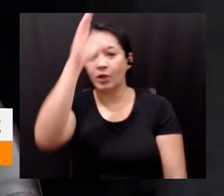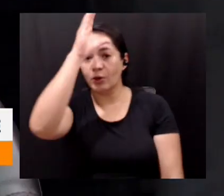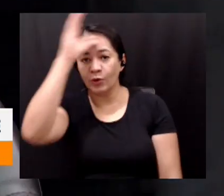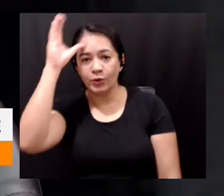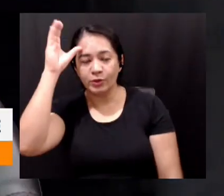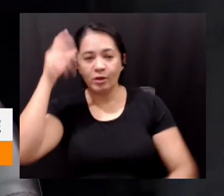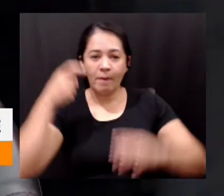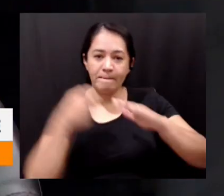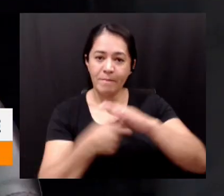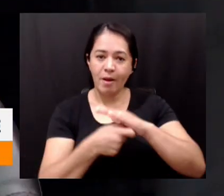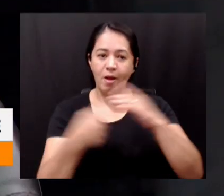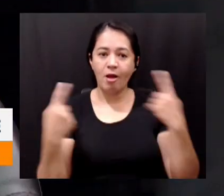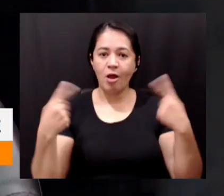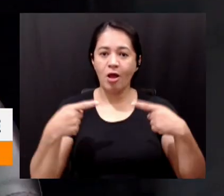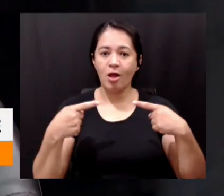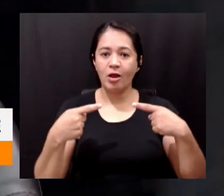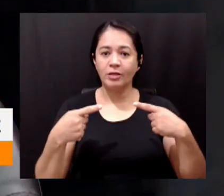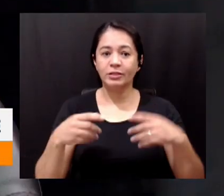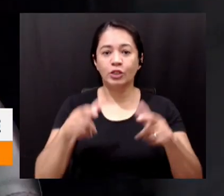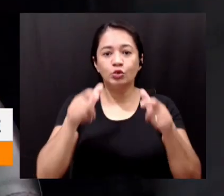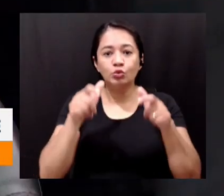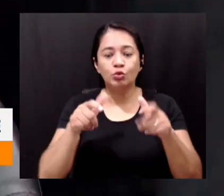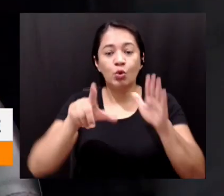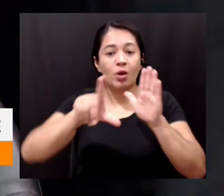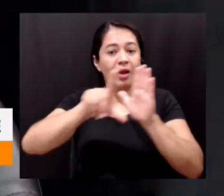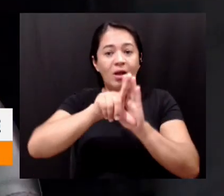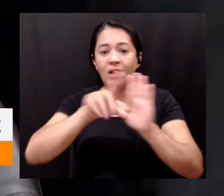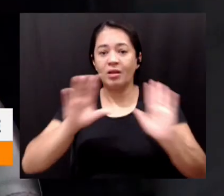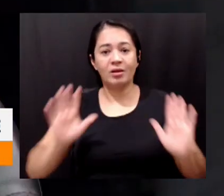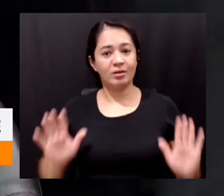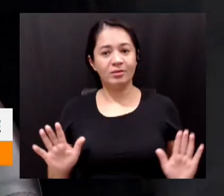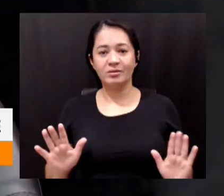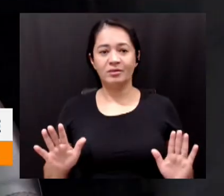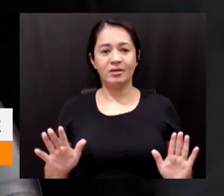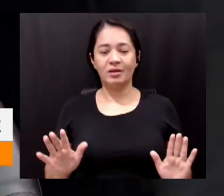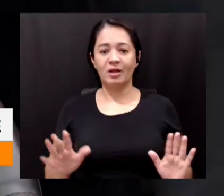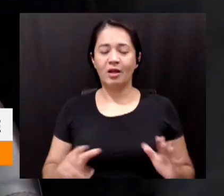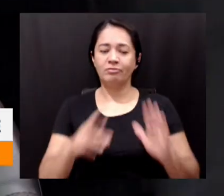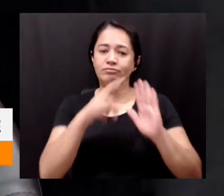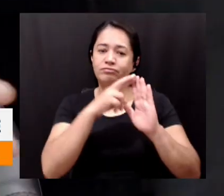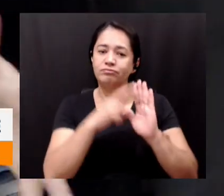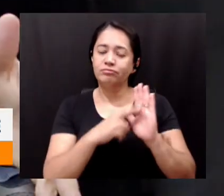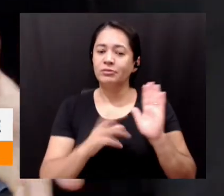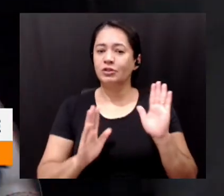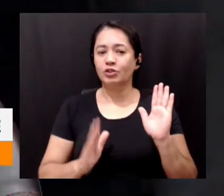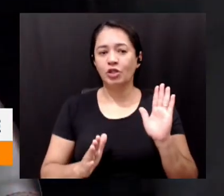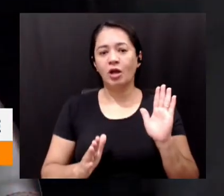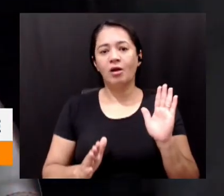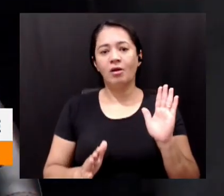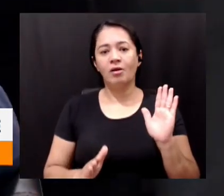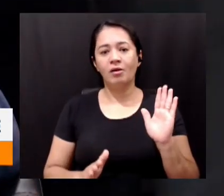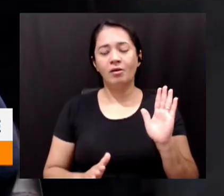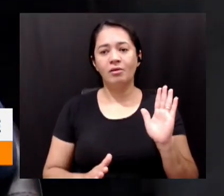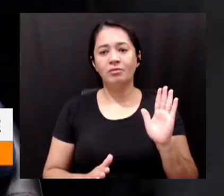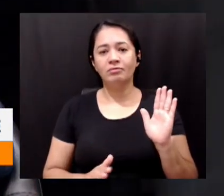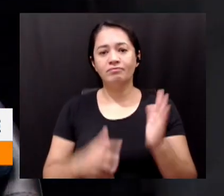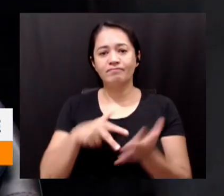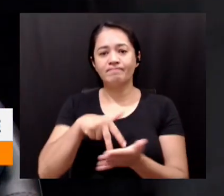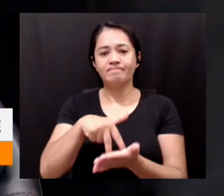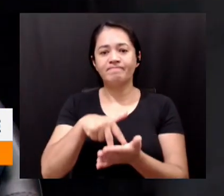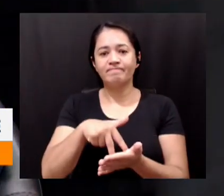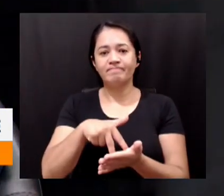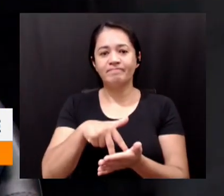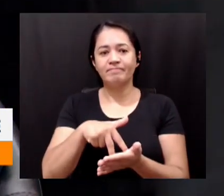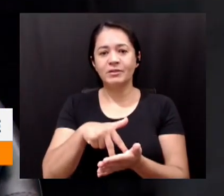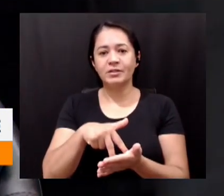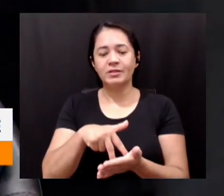ambiente legalizado, né, que está sendo regulamentado agora com uma firmeza um pouco maior aí do Estado,